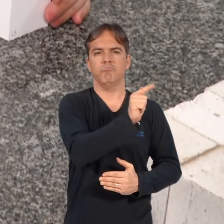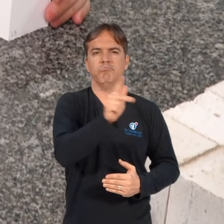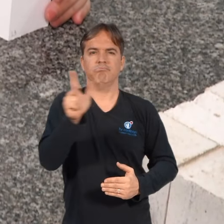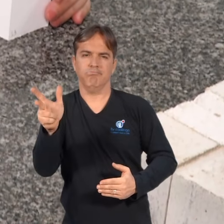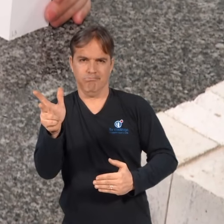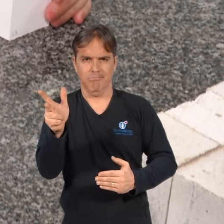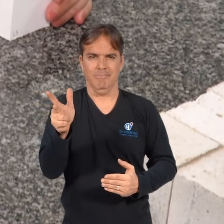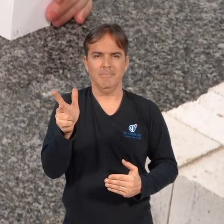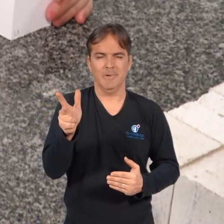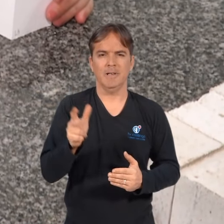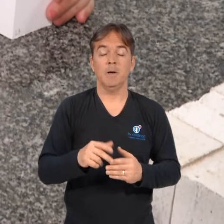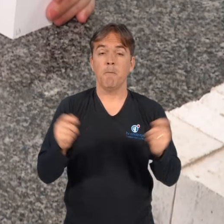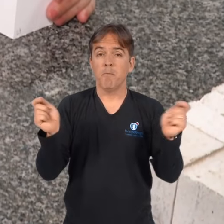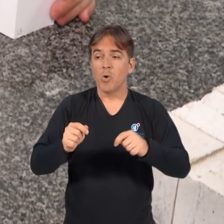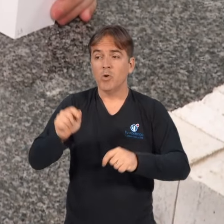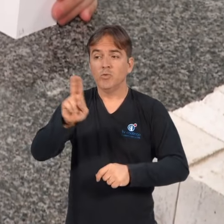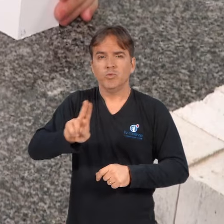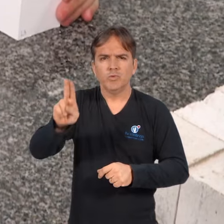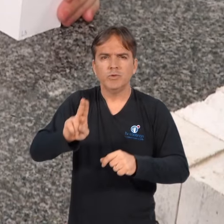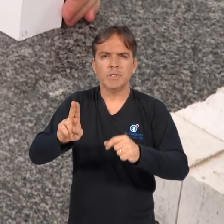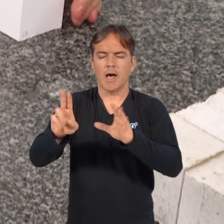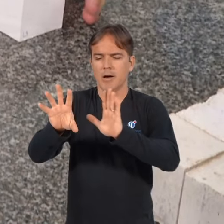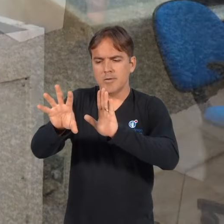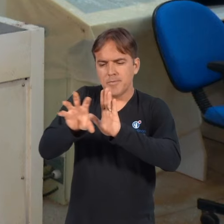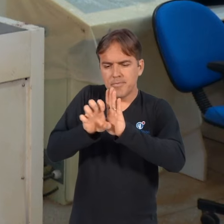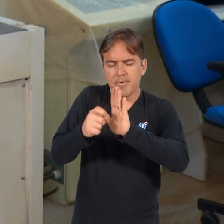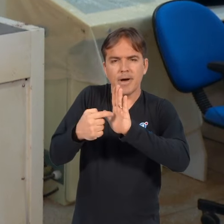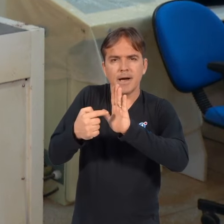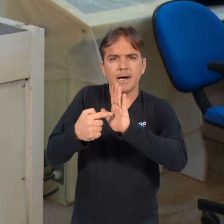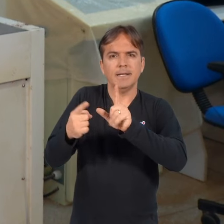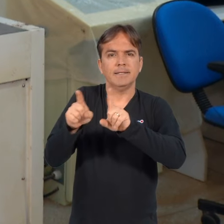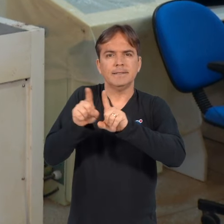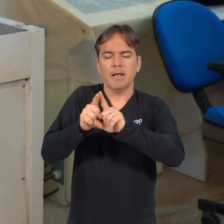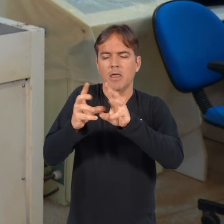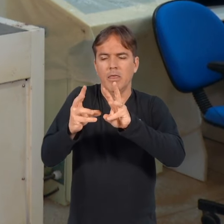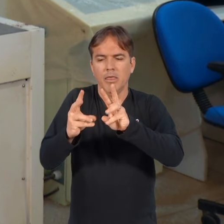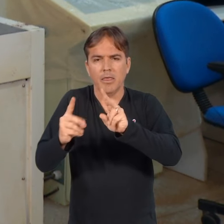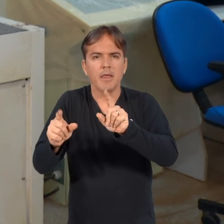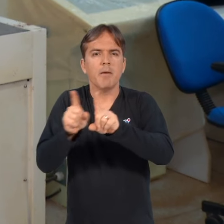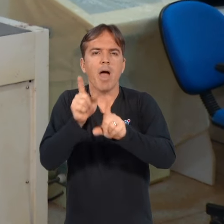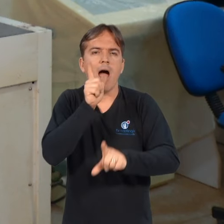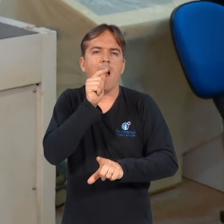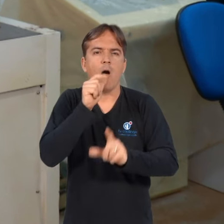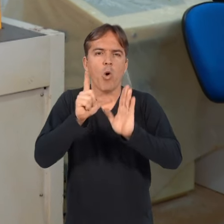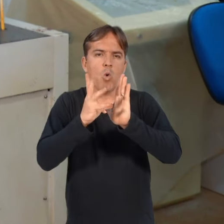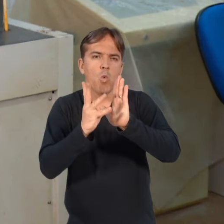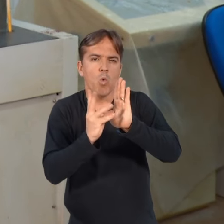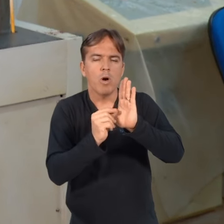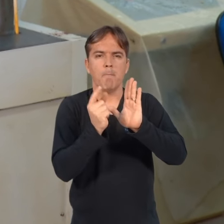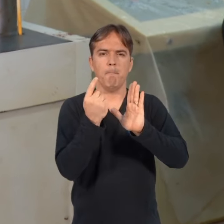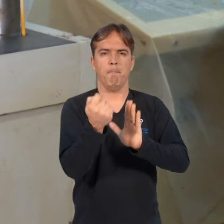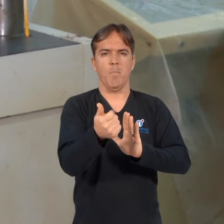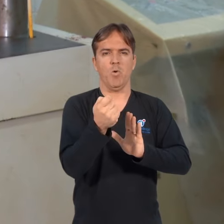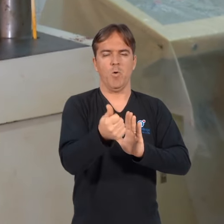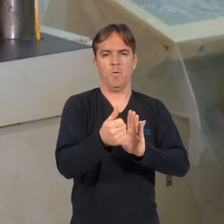mais adequado, o que vai resultar em uma menor perda de massa e em uma menor absorção de água. É um bloco que a